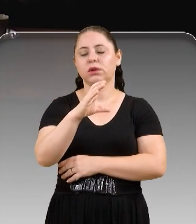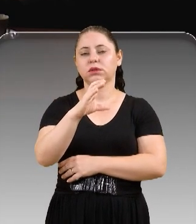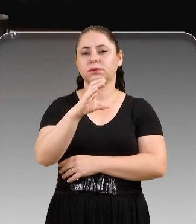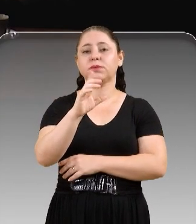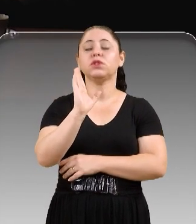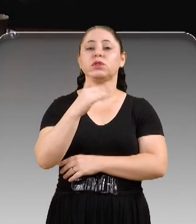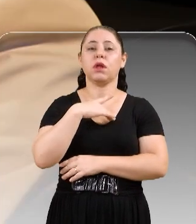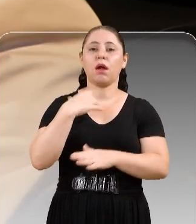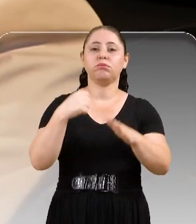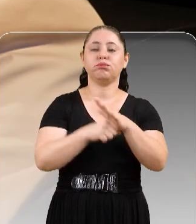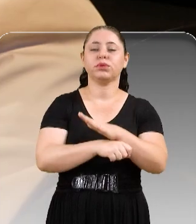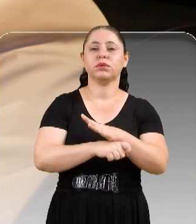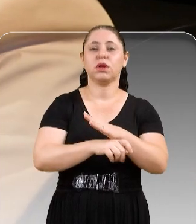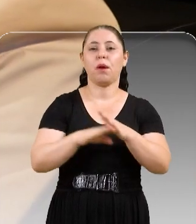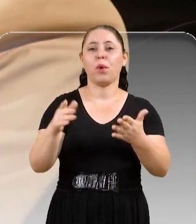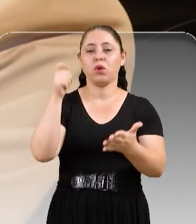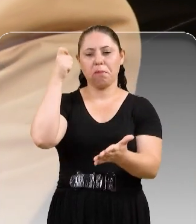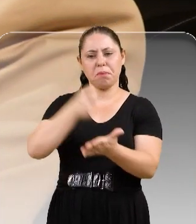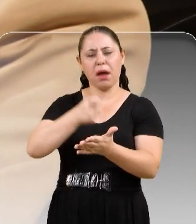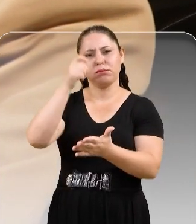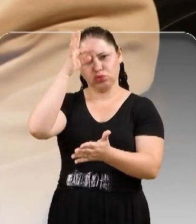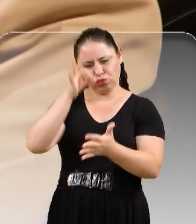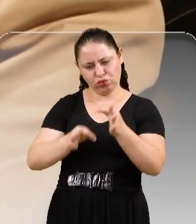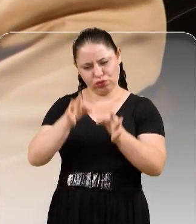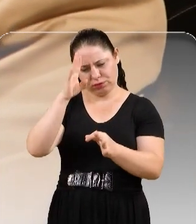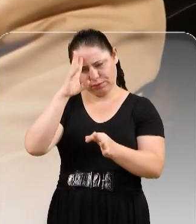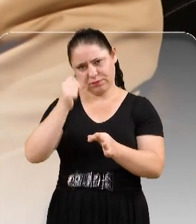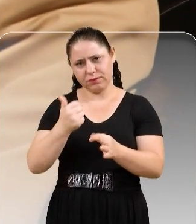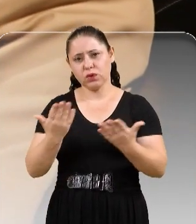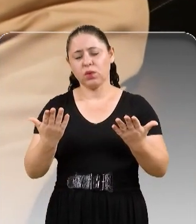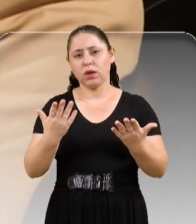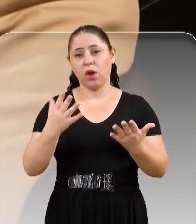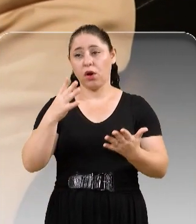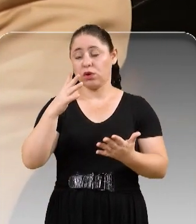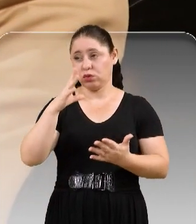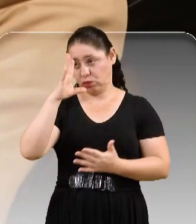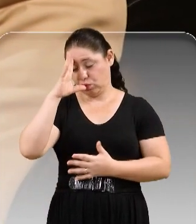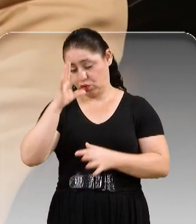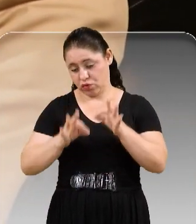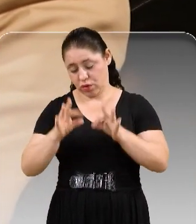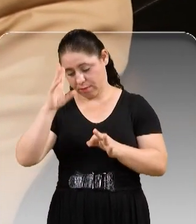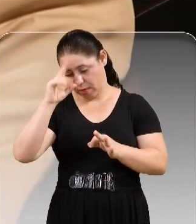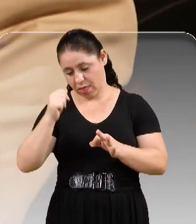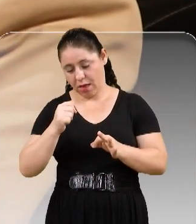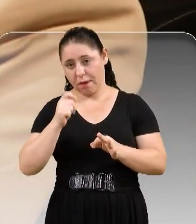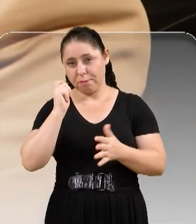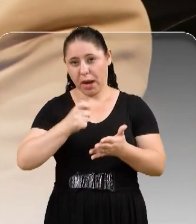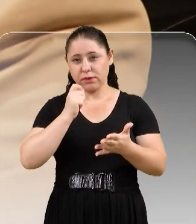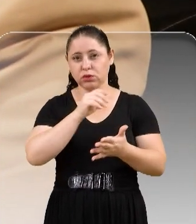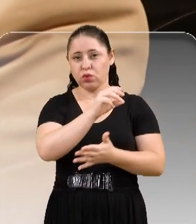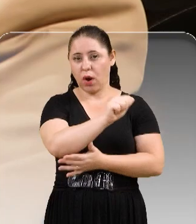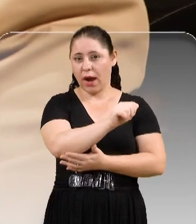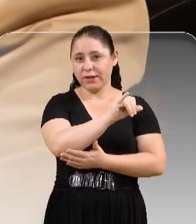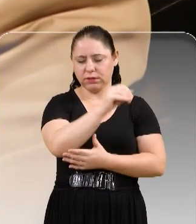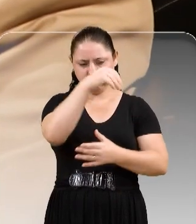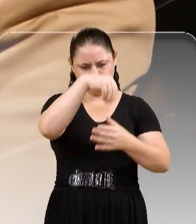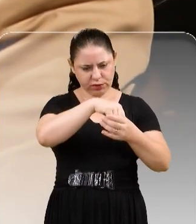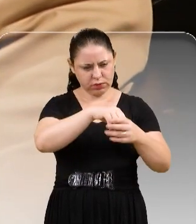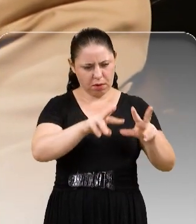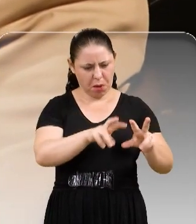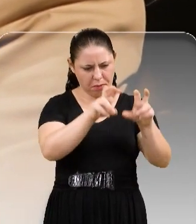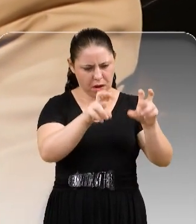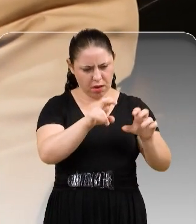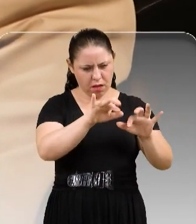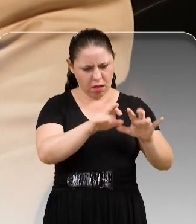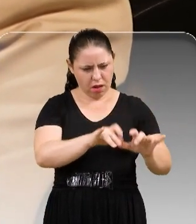já está instalado em muitos tribunais. Esse EPROC é tão interessante que, quando o juiz despacha a petição inicial, a inteligência artificial que